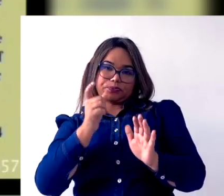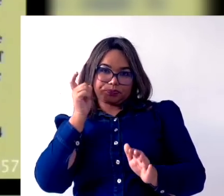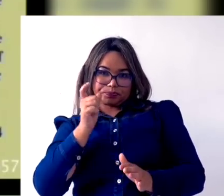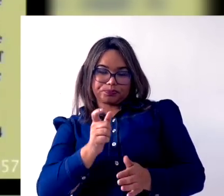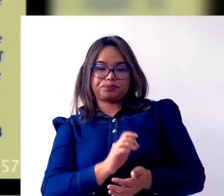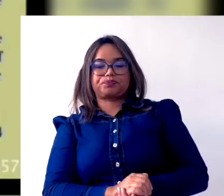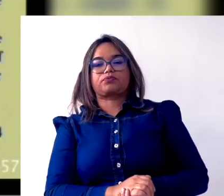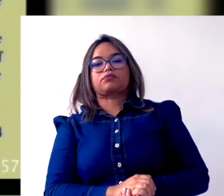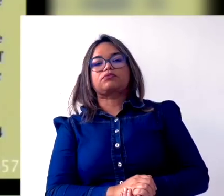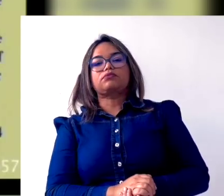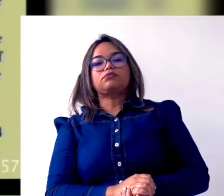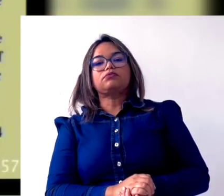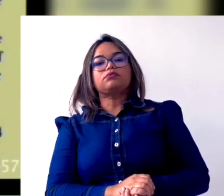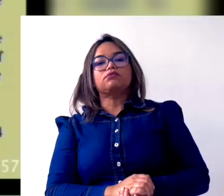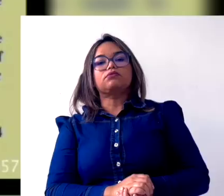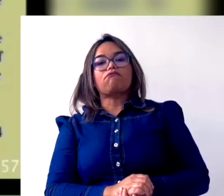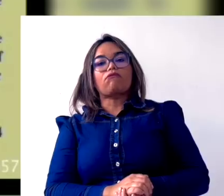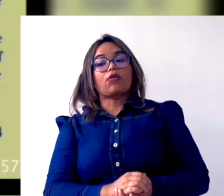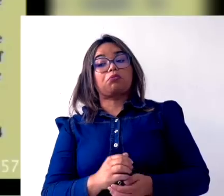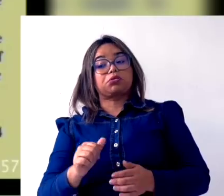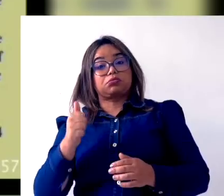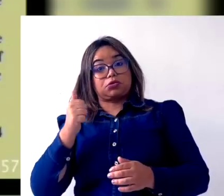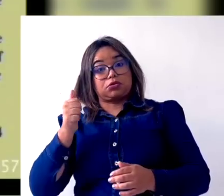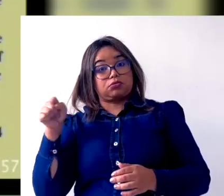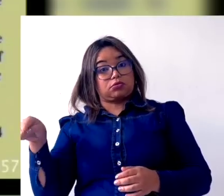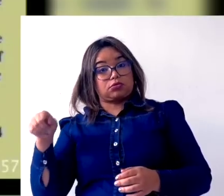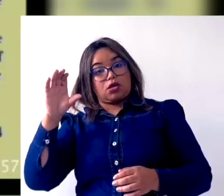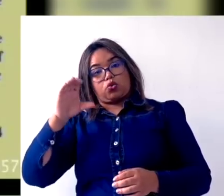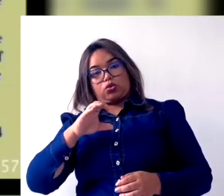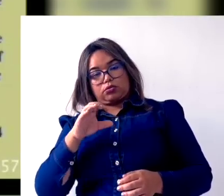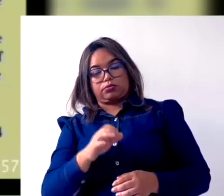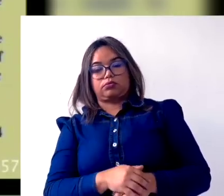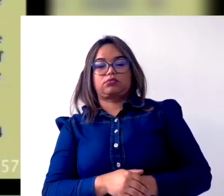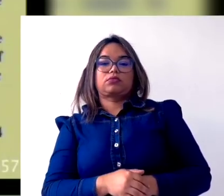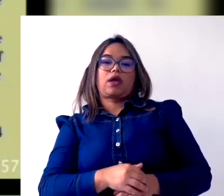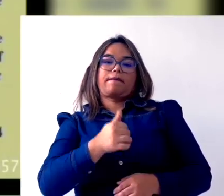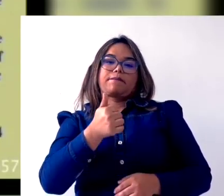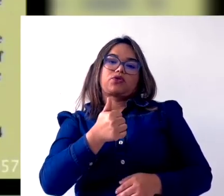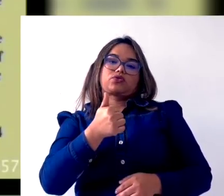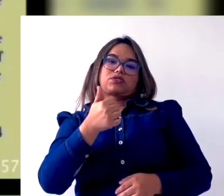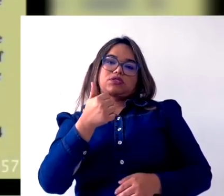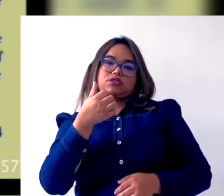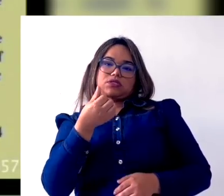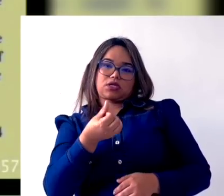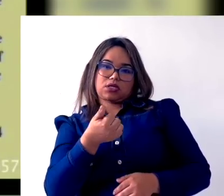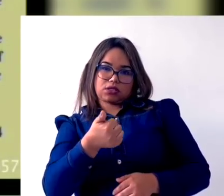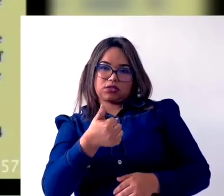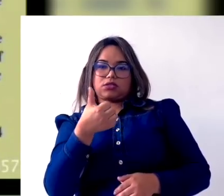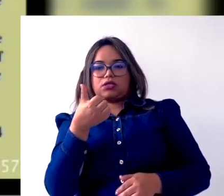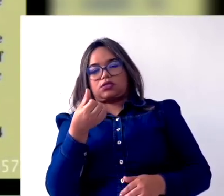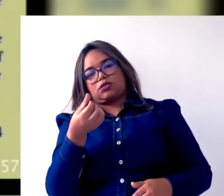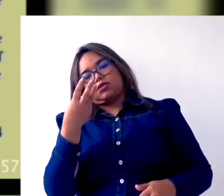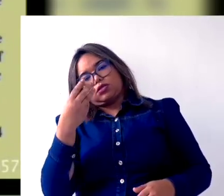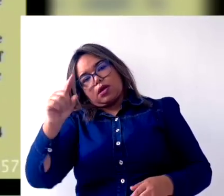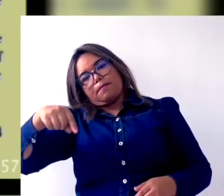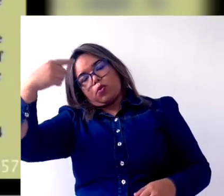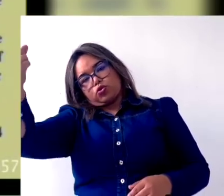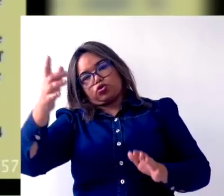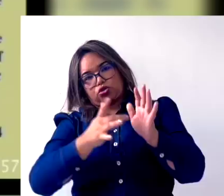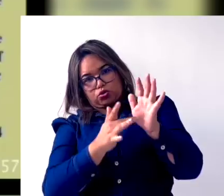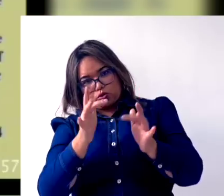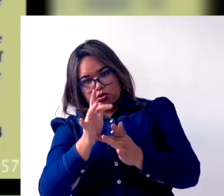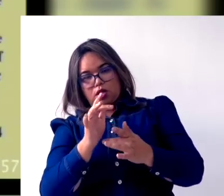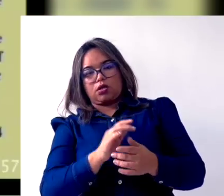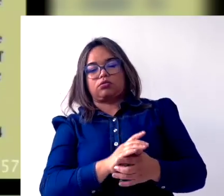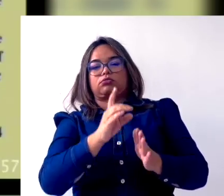No Sínodo de Toulouse, em 1163 d.C., foi emitido o seguinte decreto: os bispos e sacerdotes